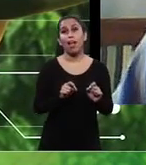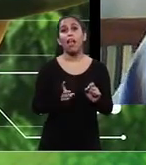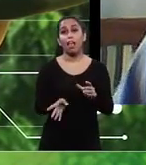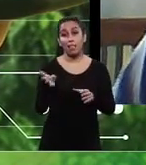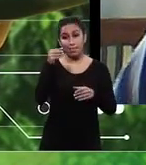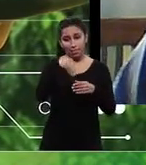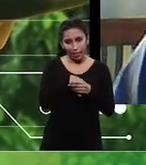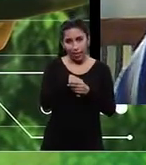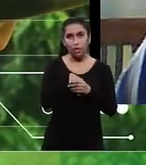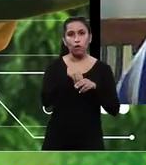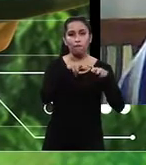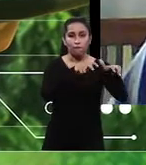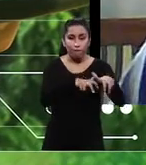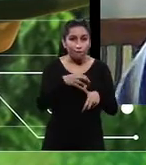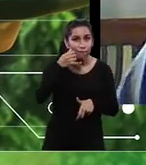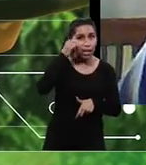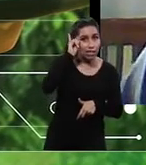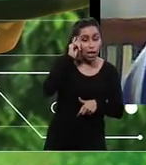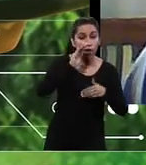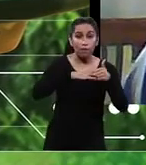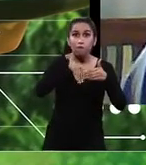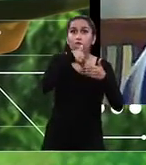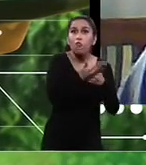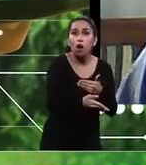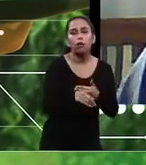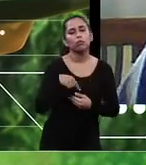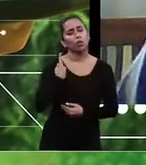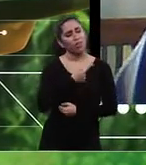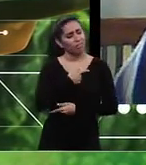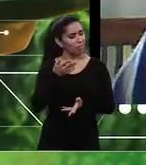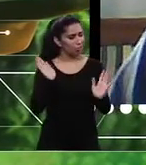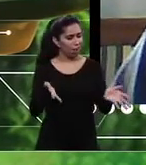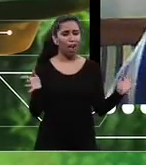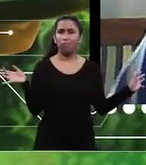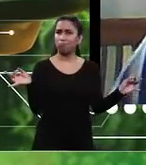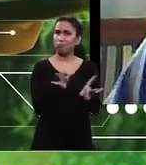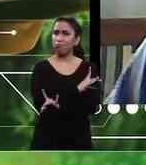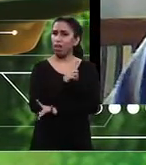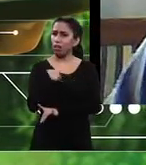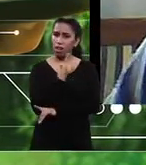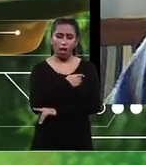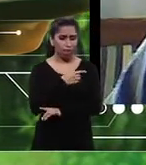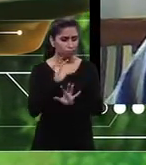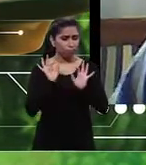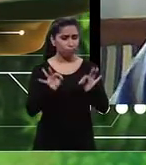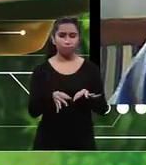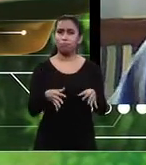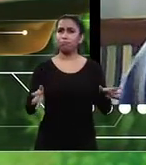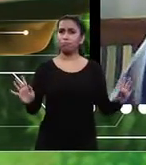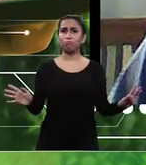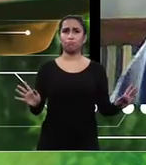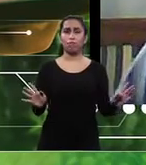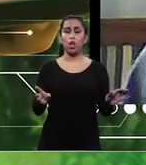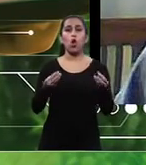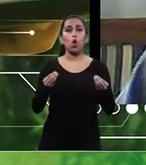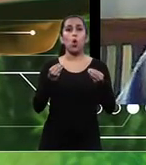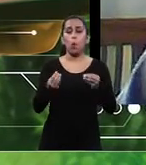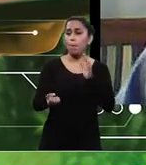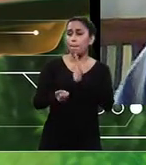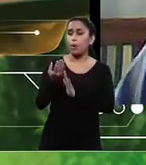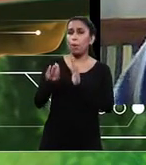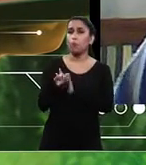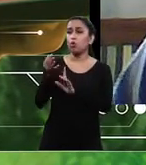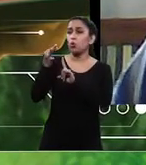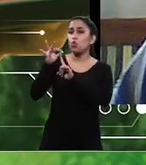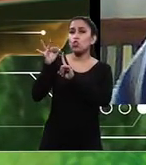cadeias produtivas, nós já fizemos, nós somos eficientes, né? Como eu falei, como se produz soja, por exemplo,